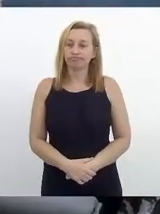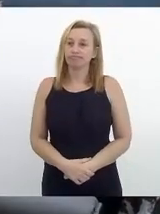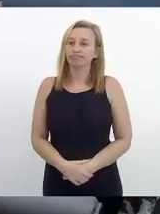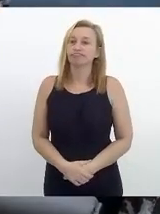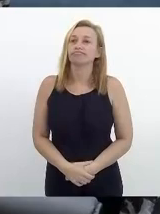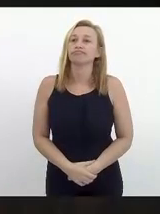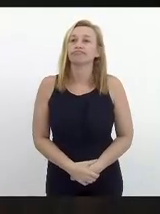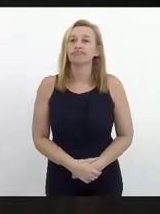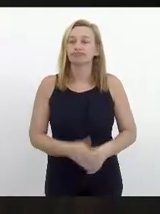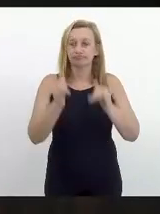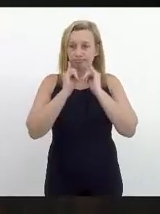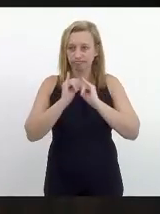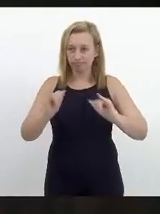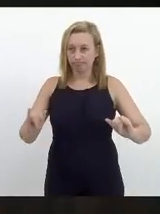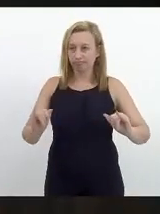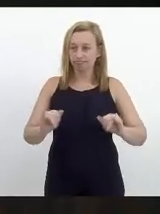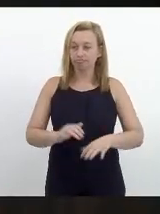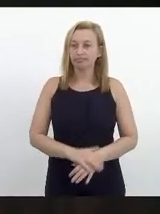Anuncio.